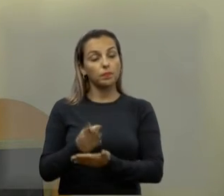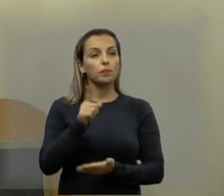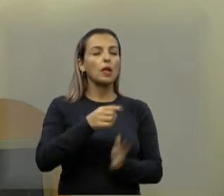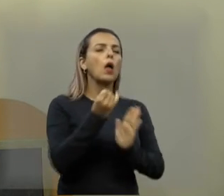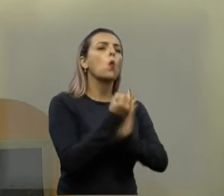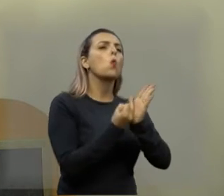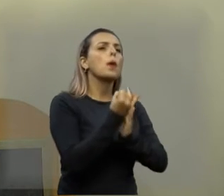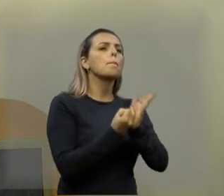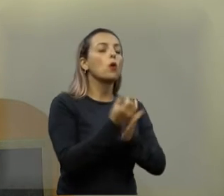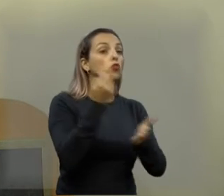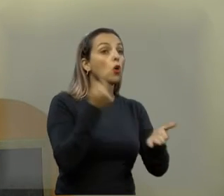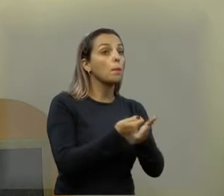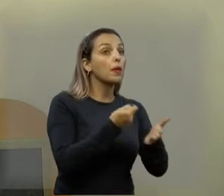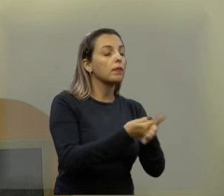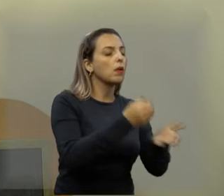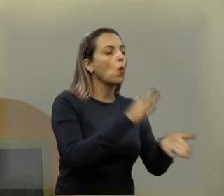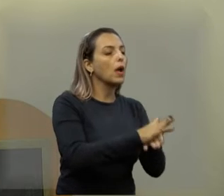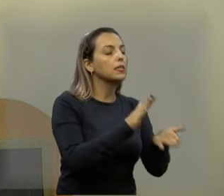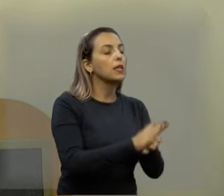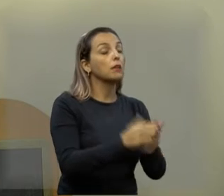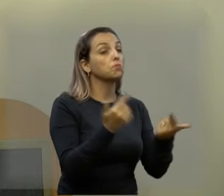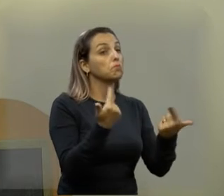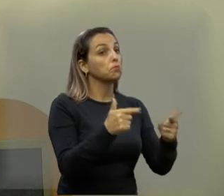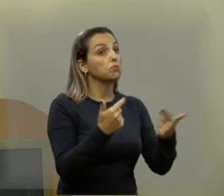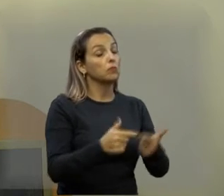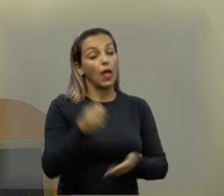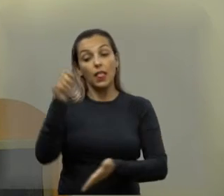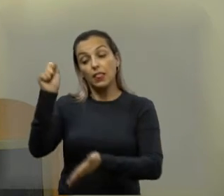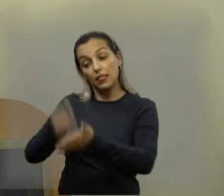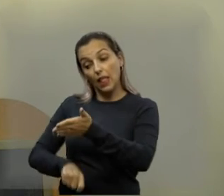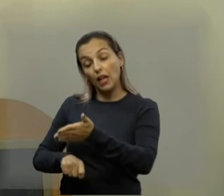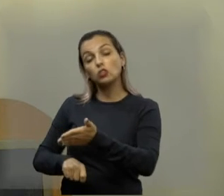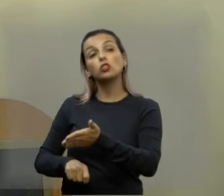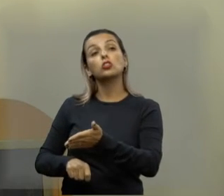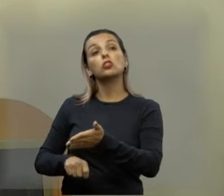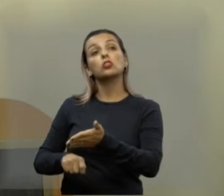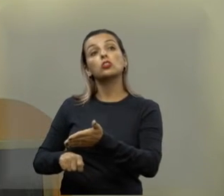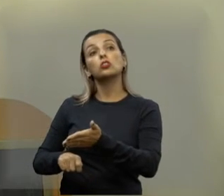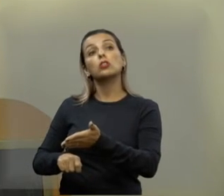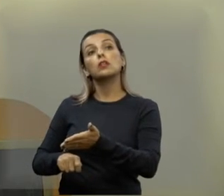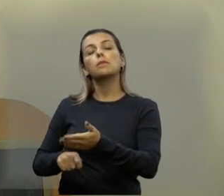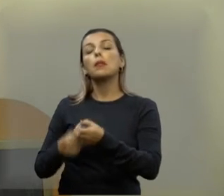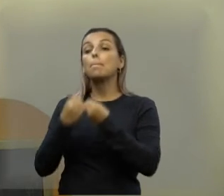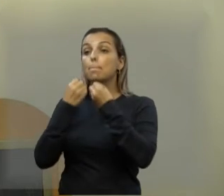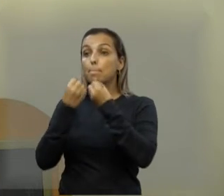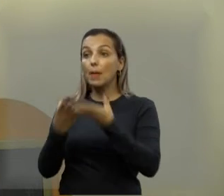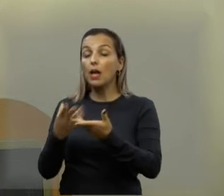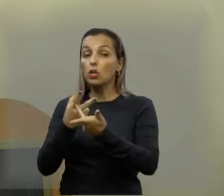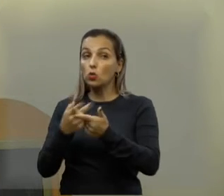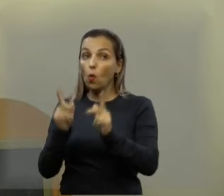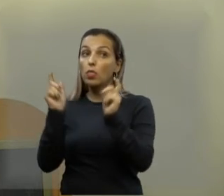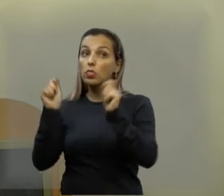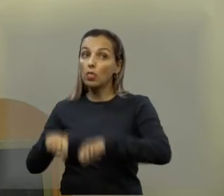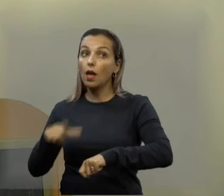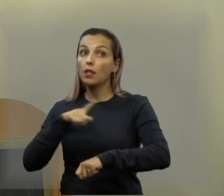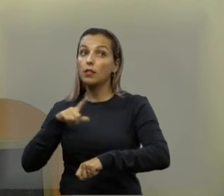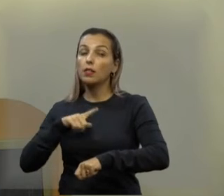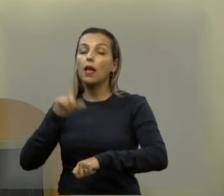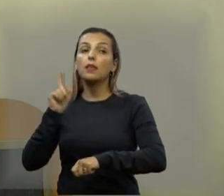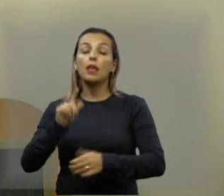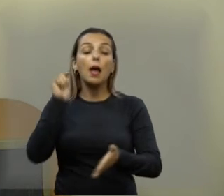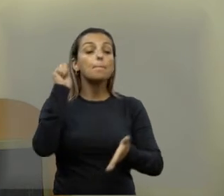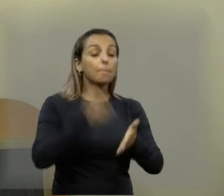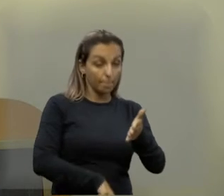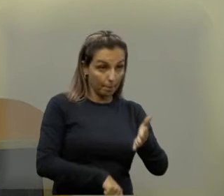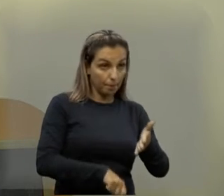falar onde vai gastar taxa ter uma contraprestação você pagou você tem um benefício Qual é o benefício disso manutenção